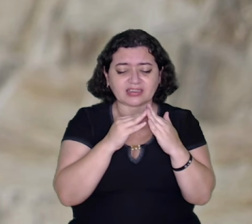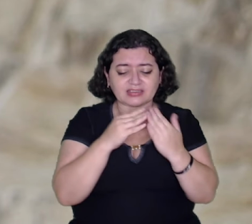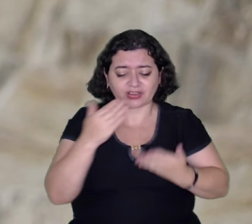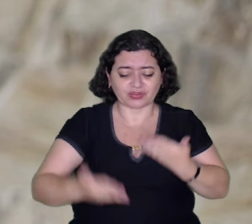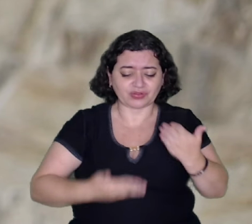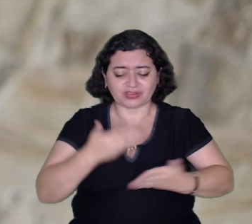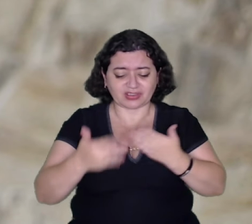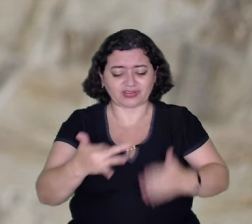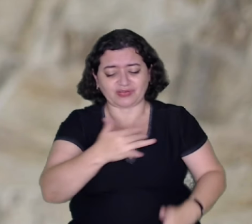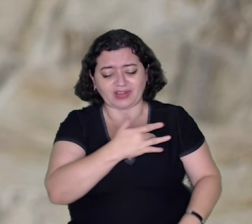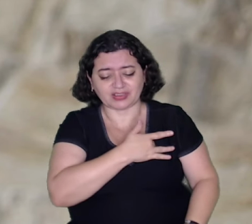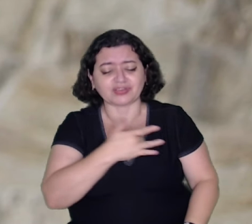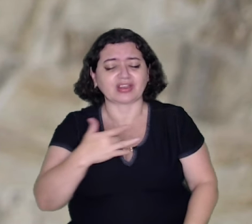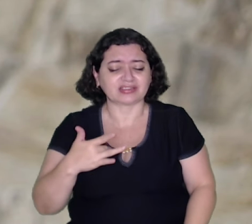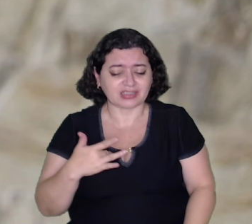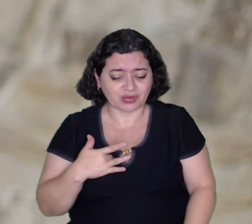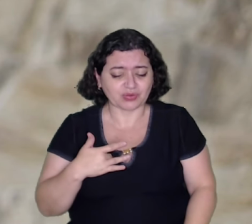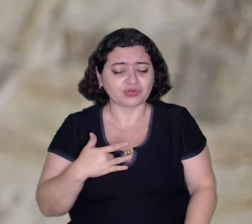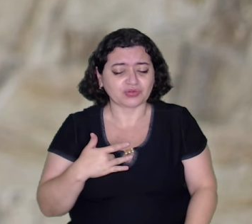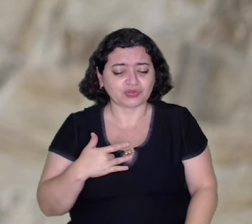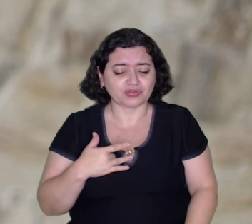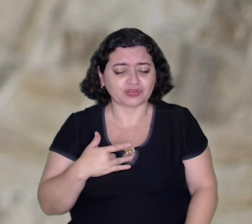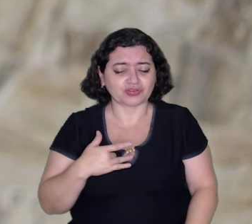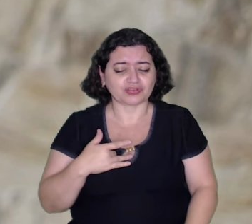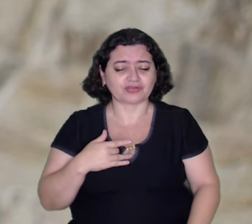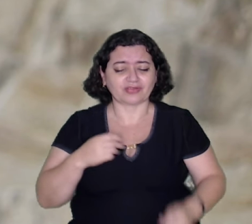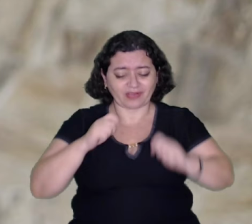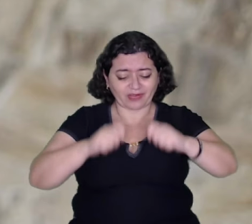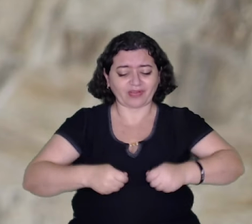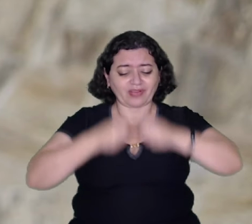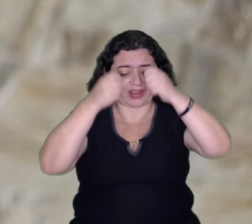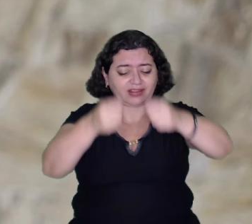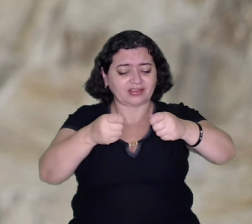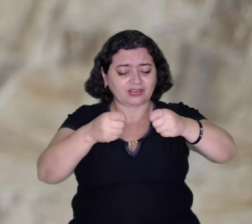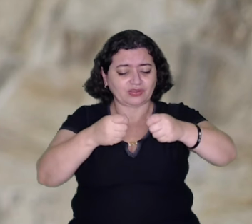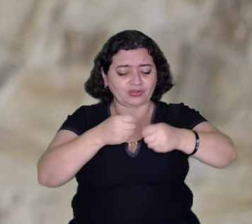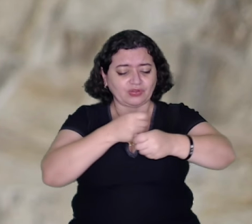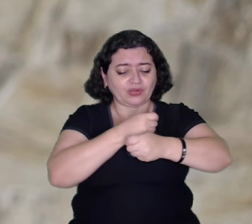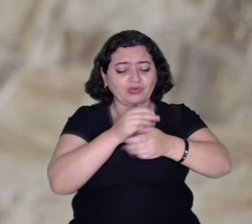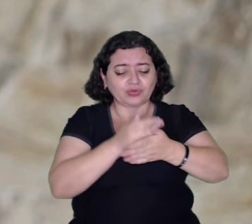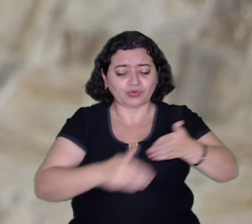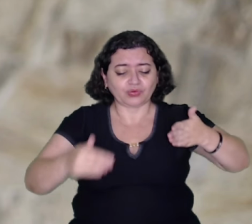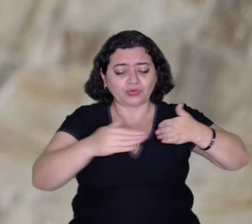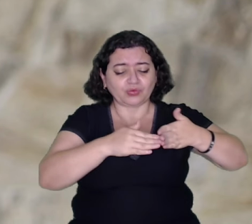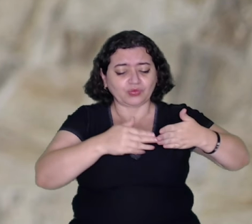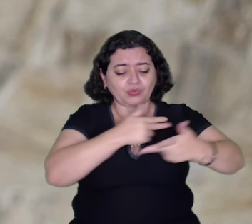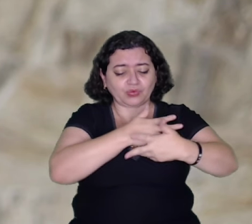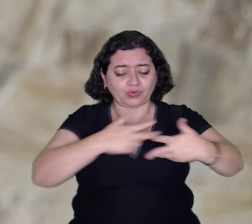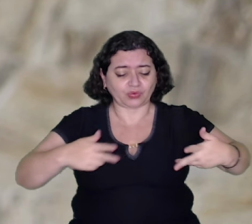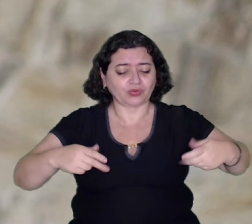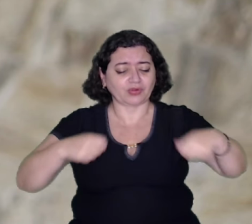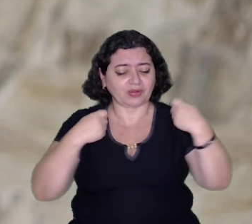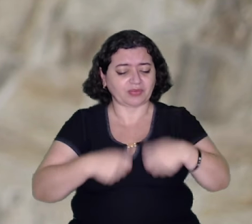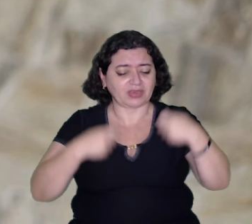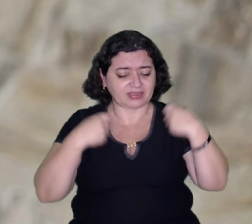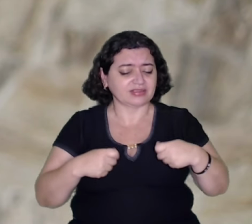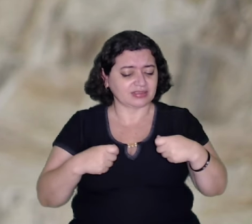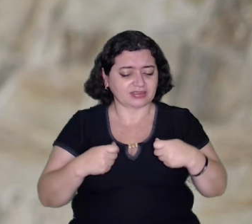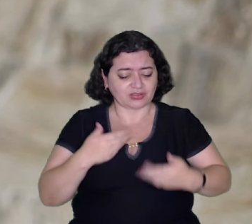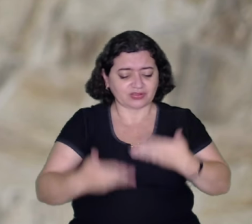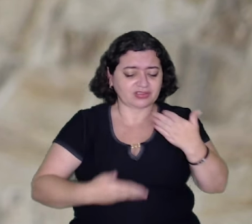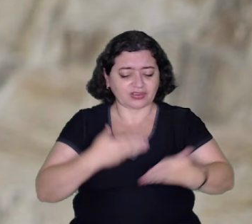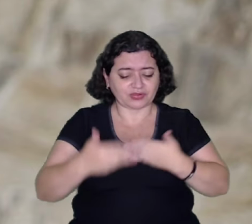a saúde, meu Pai. Senhor, vai provendo, Senhor, as necessidades dos Teus servos, ó Pai. Muito obrigado, meu Deus, por aqueles